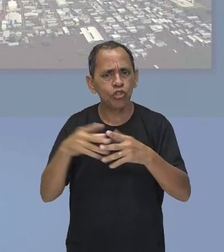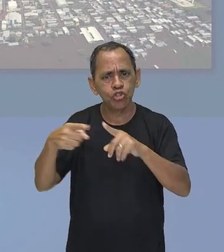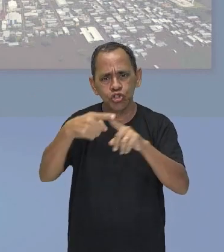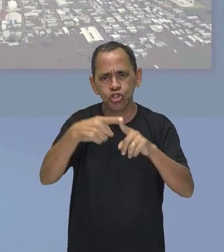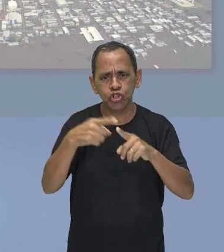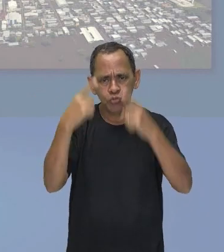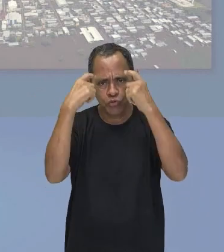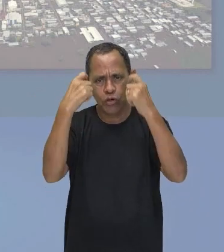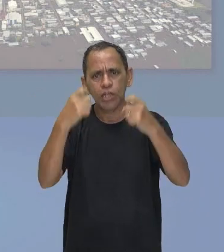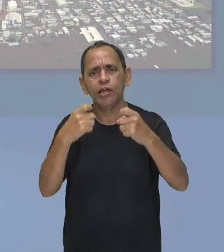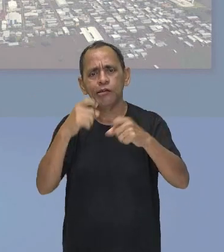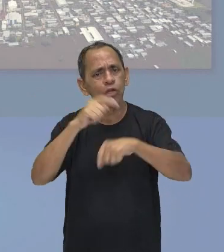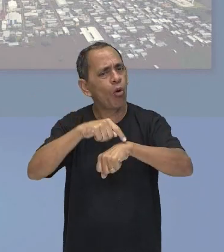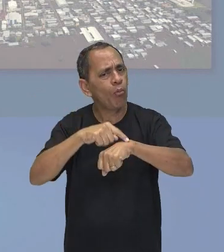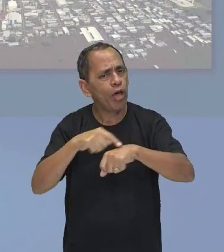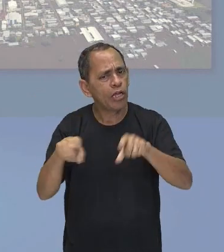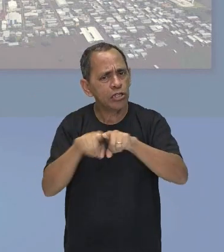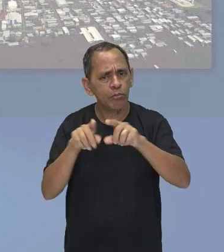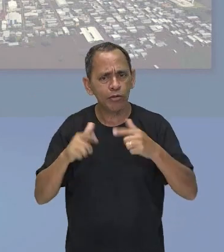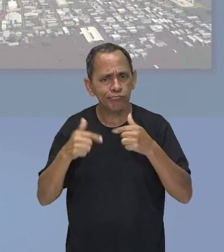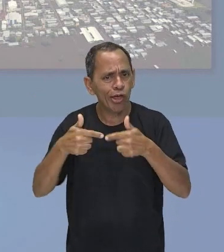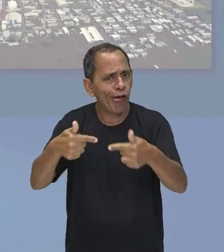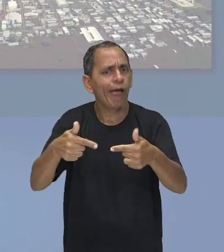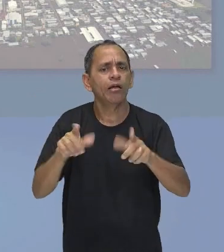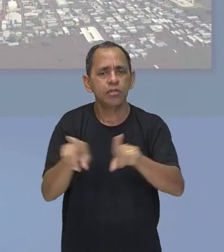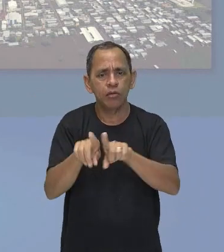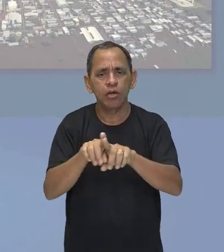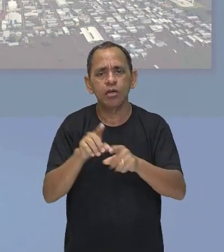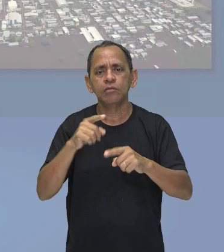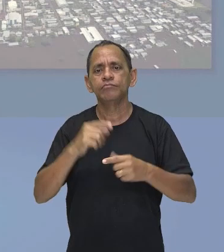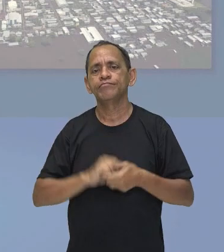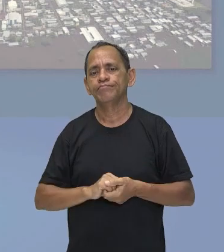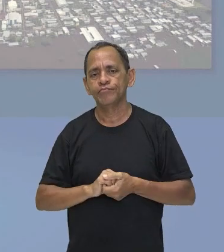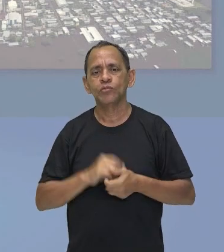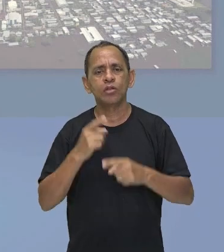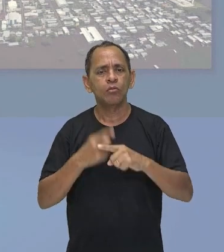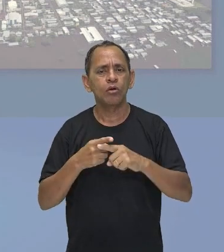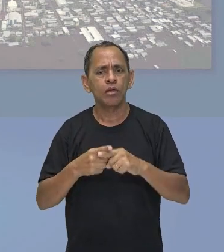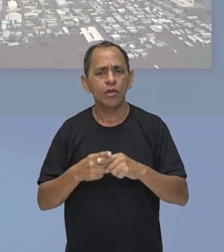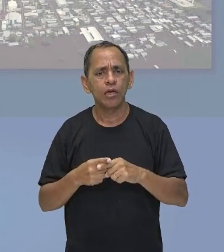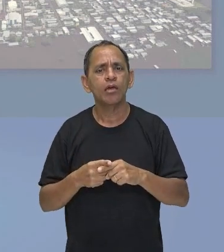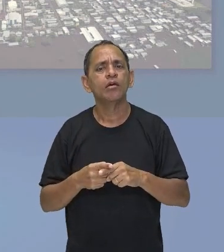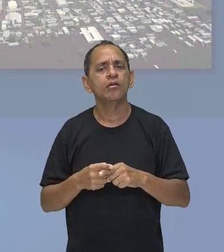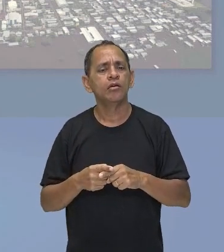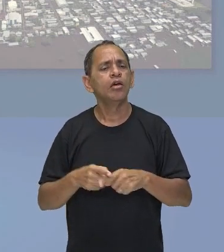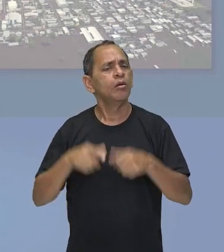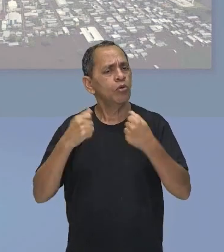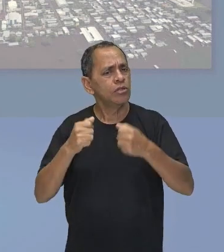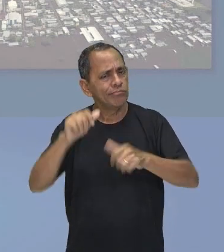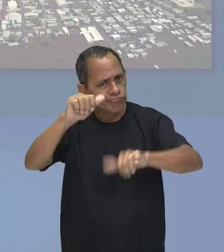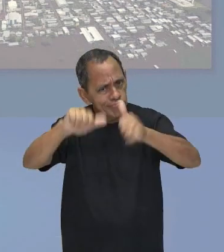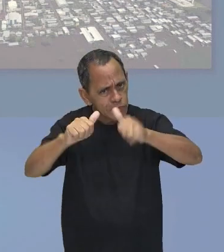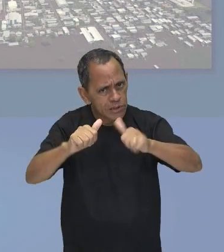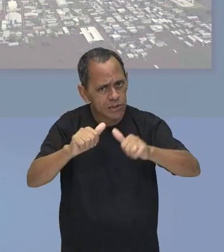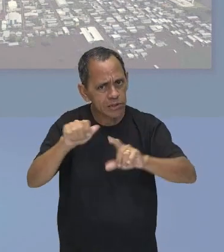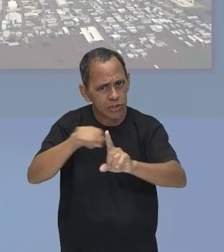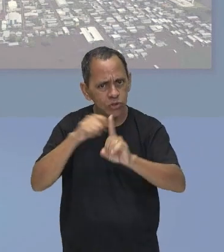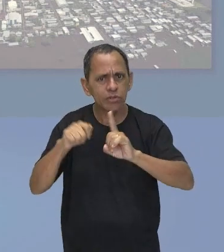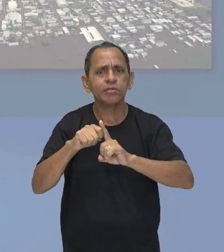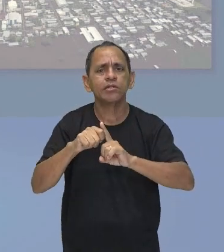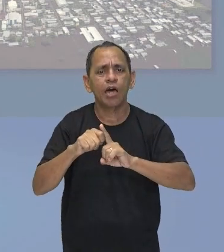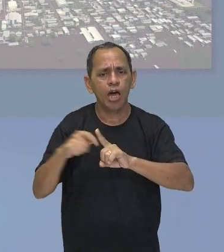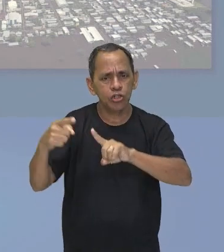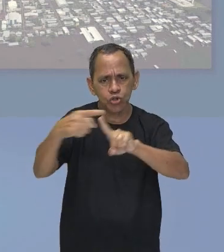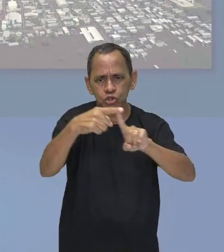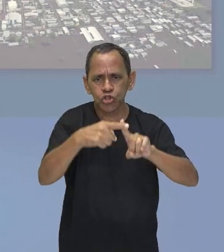alguns momentos até mesmo guerras. Por quê? Para a gente poder então analisar a sociedade, analisar os